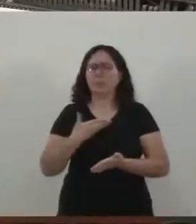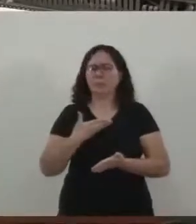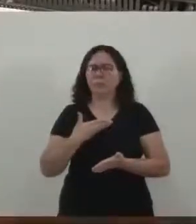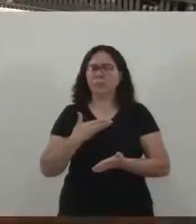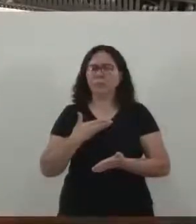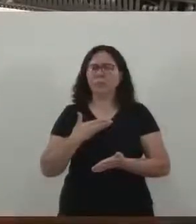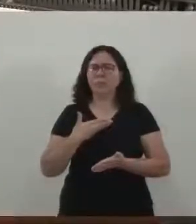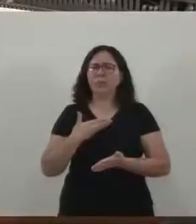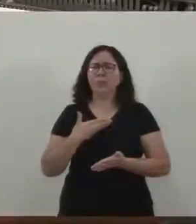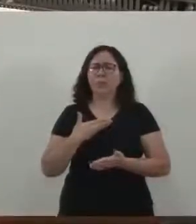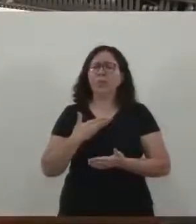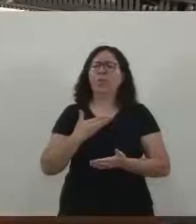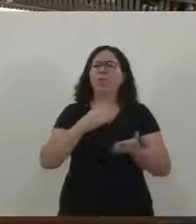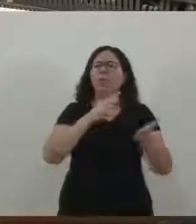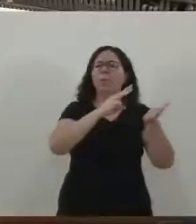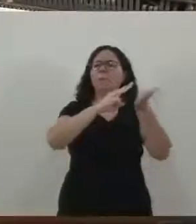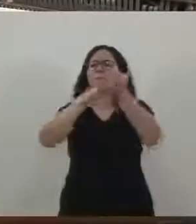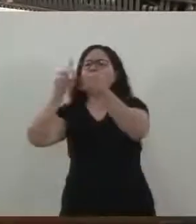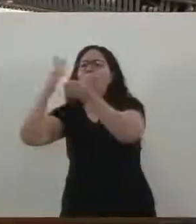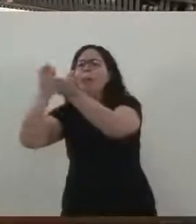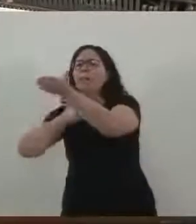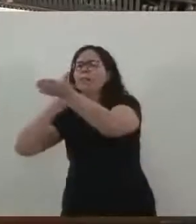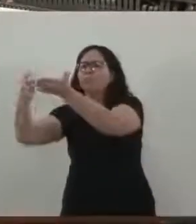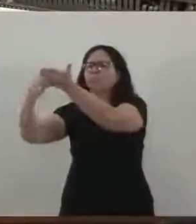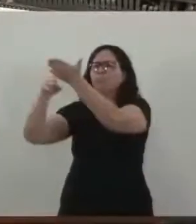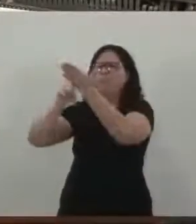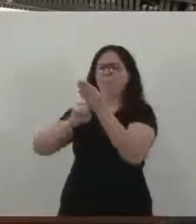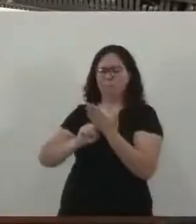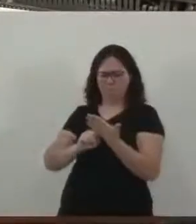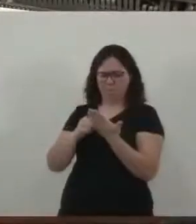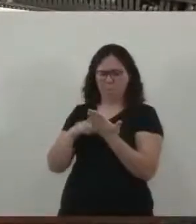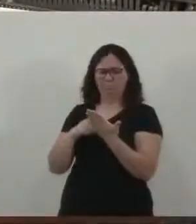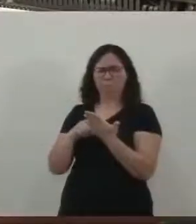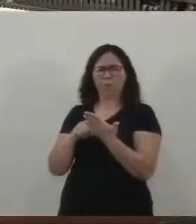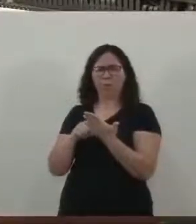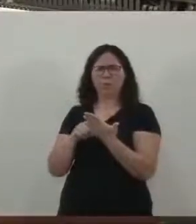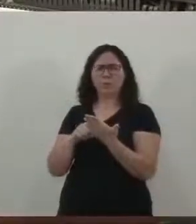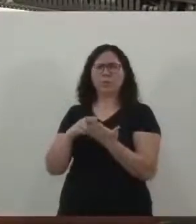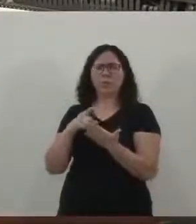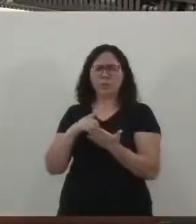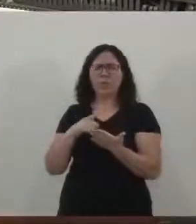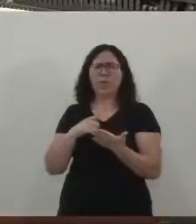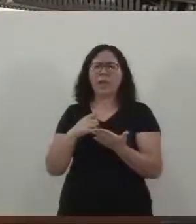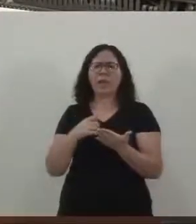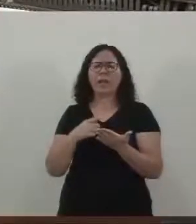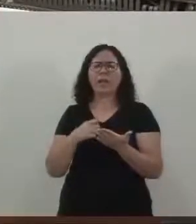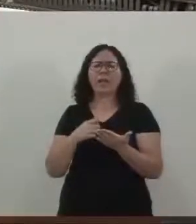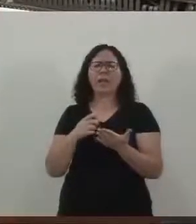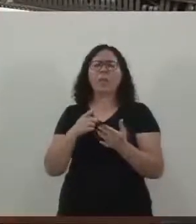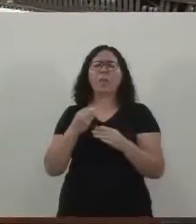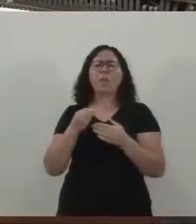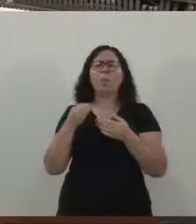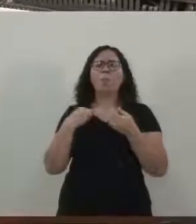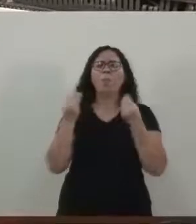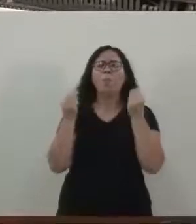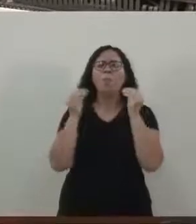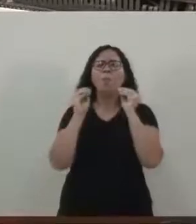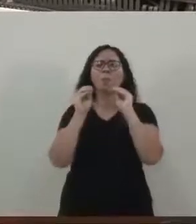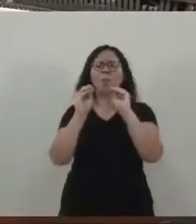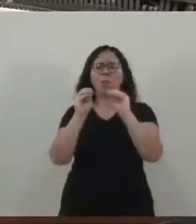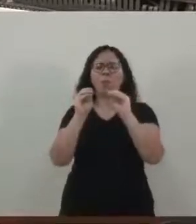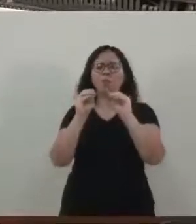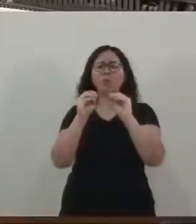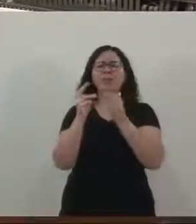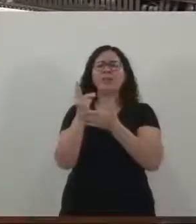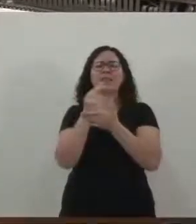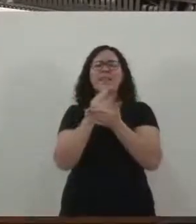outro amigo mostrou, uma pessoa mostrou, aliás, 2 pessoas mostraram, de que circulou uma postagem como se eu tivesse uma